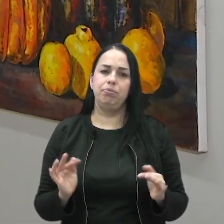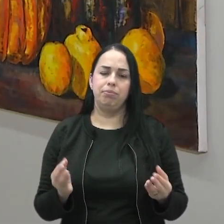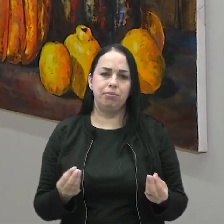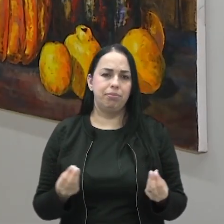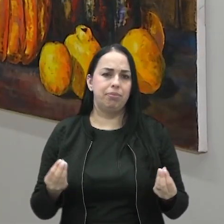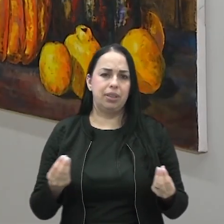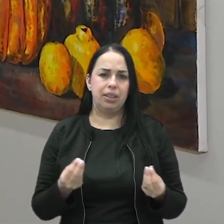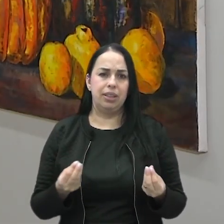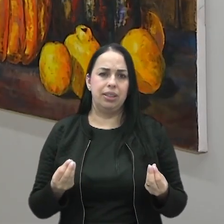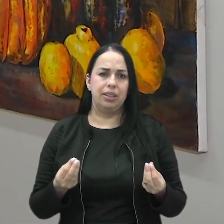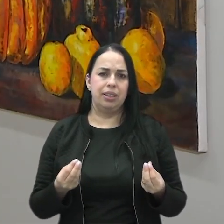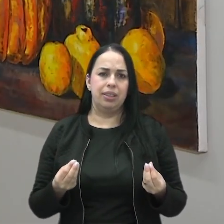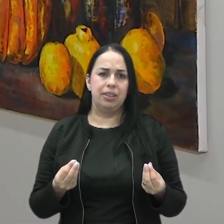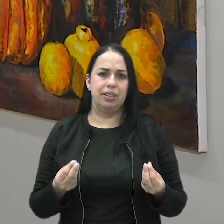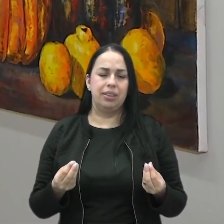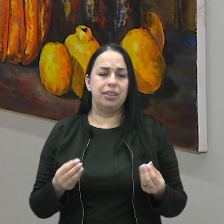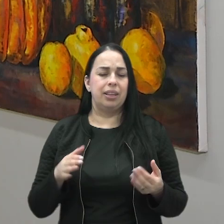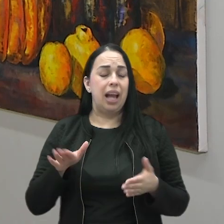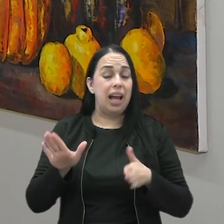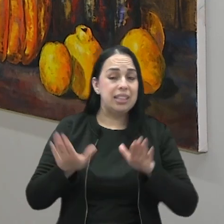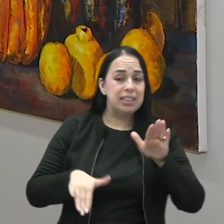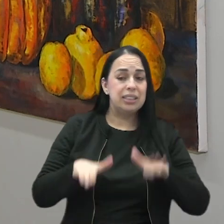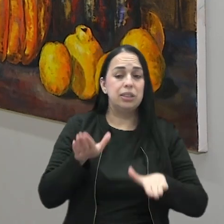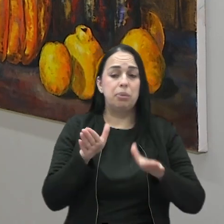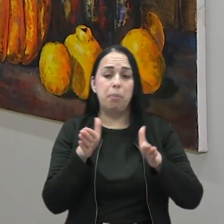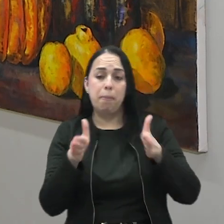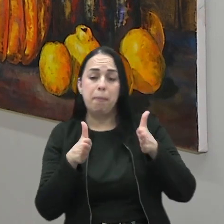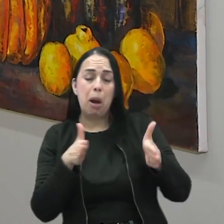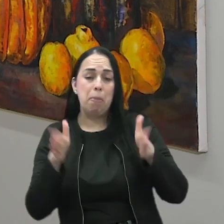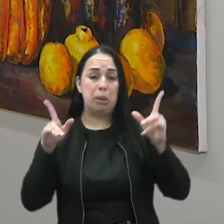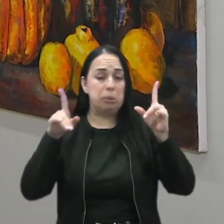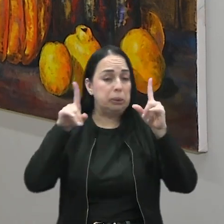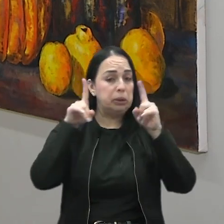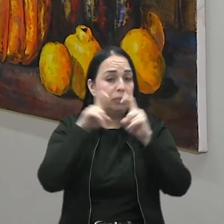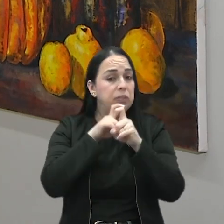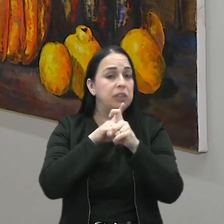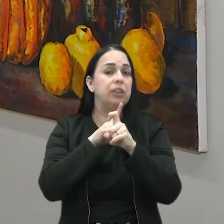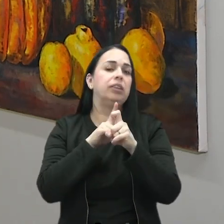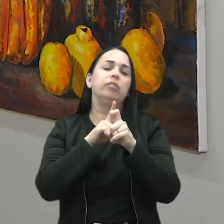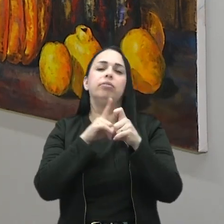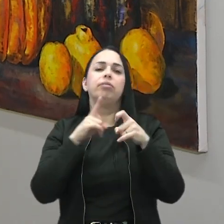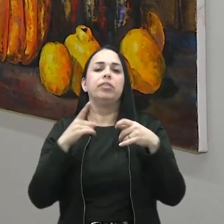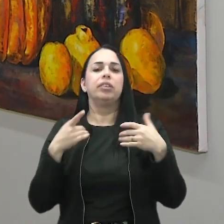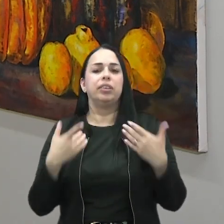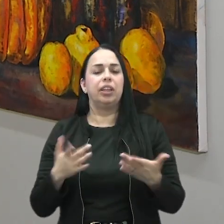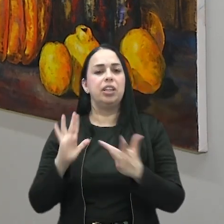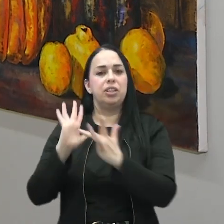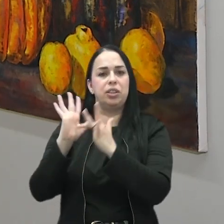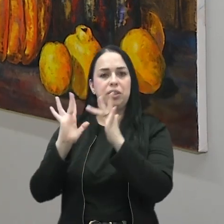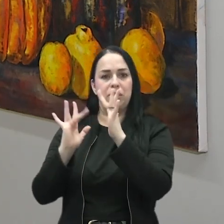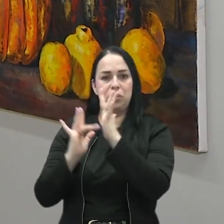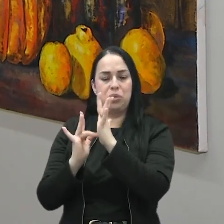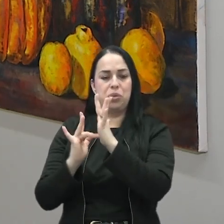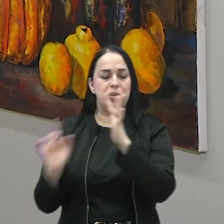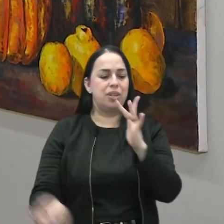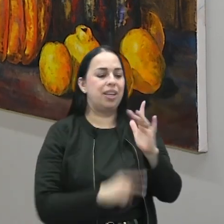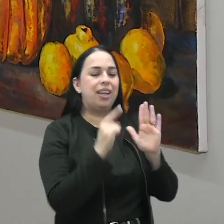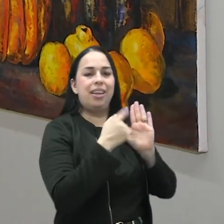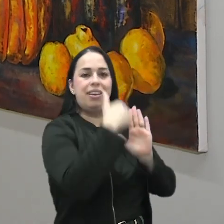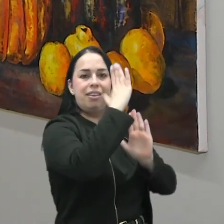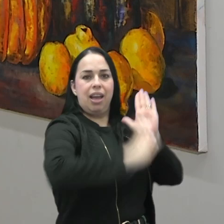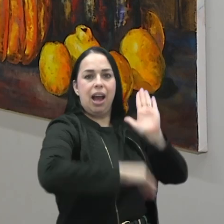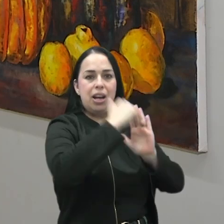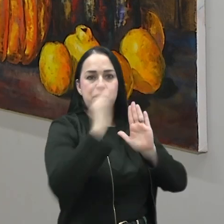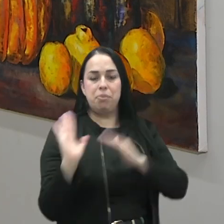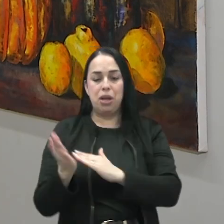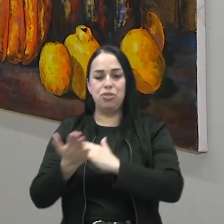feliz que quando eu passo assim por momentos difíceis, então Jesus e